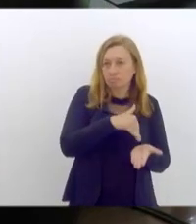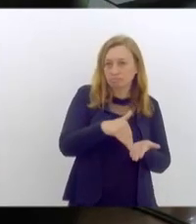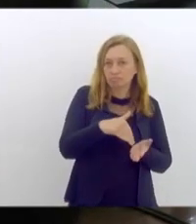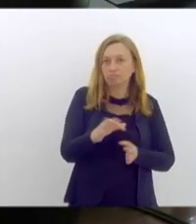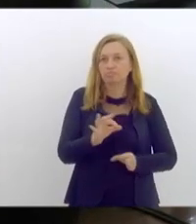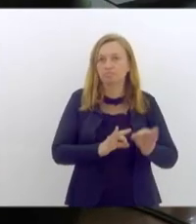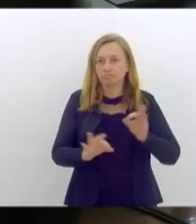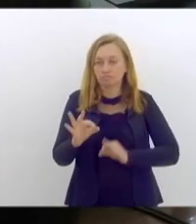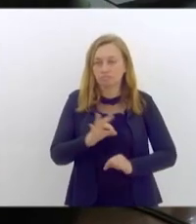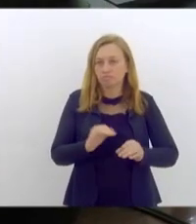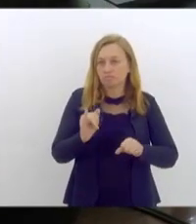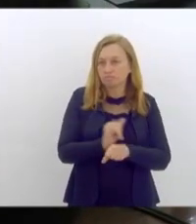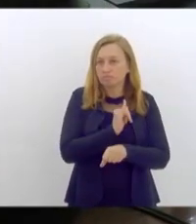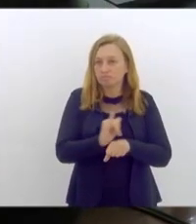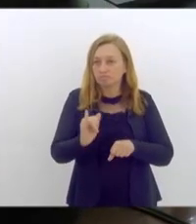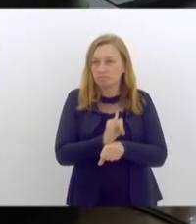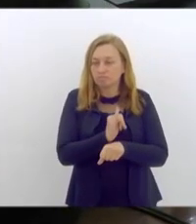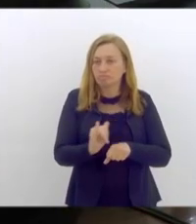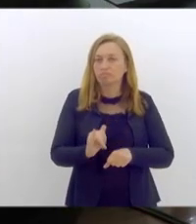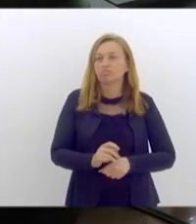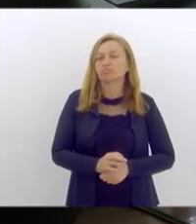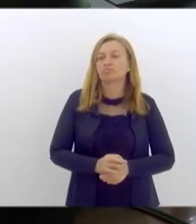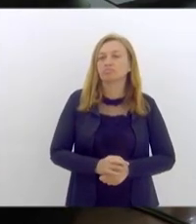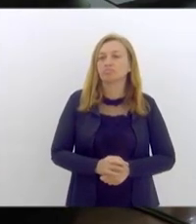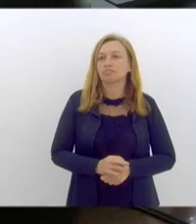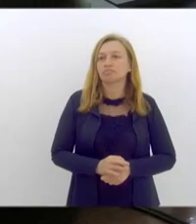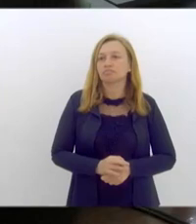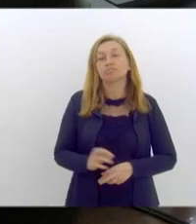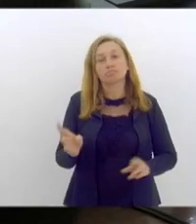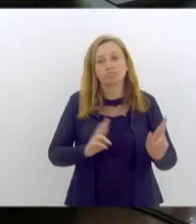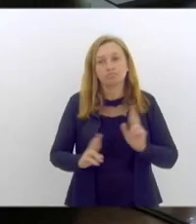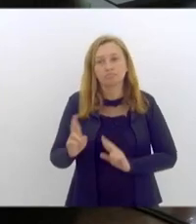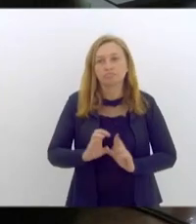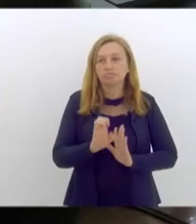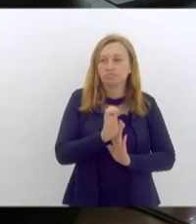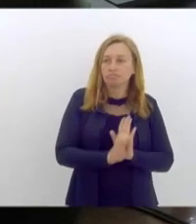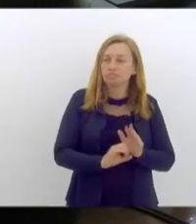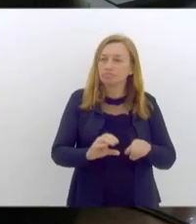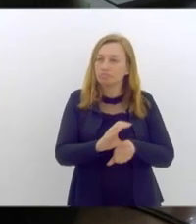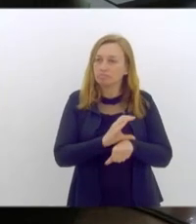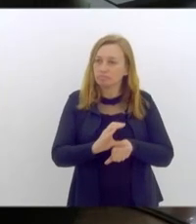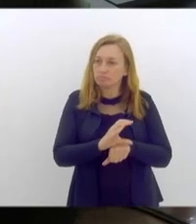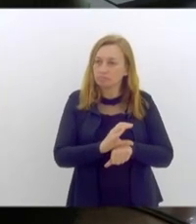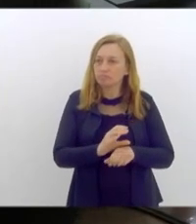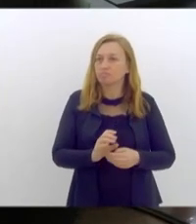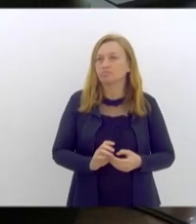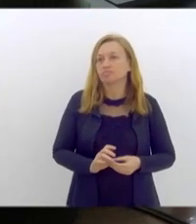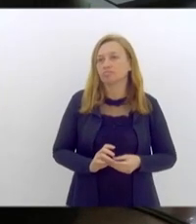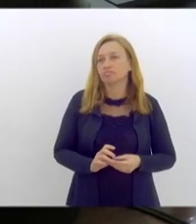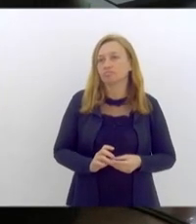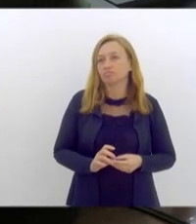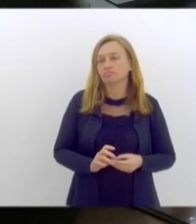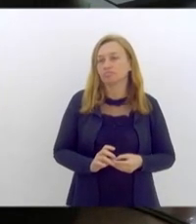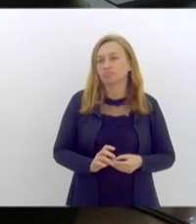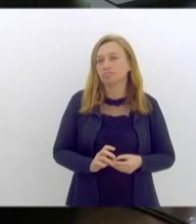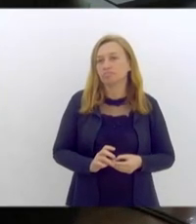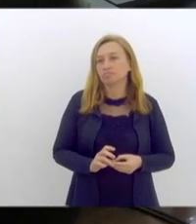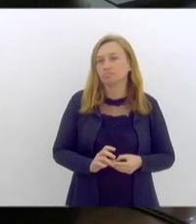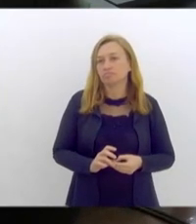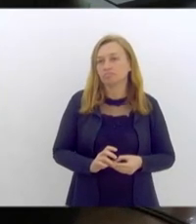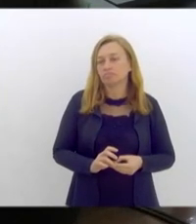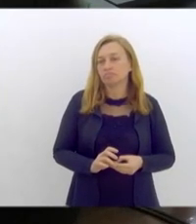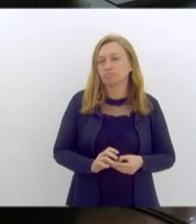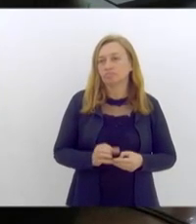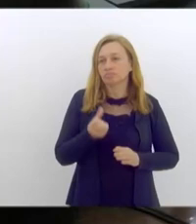planejamento estratégico em relação à emenda constitucional a secretaria de planejamento